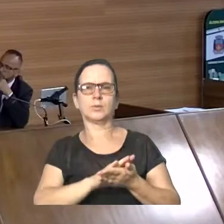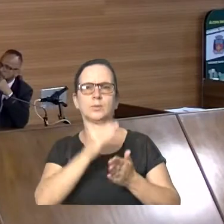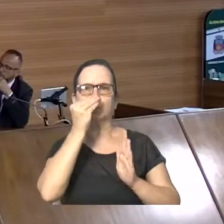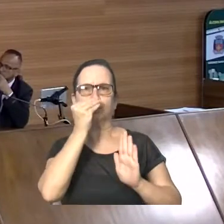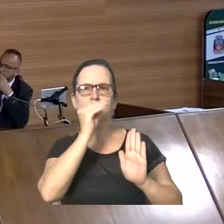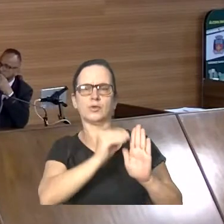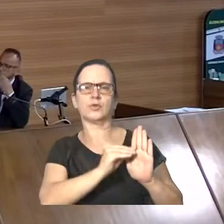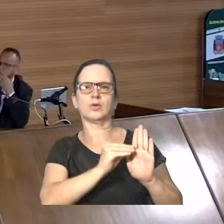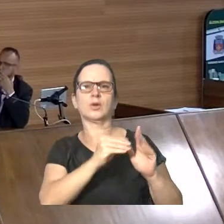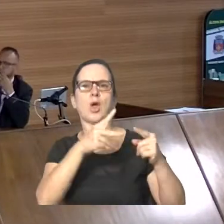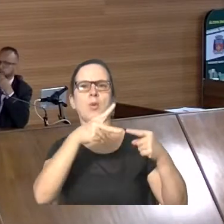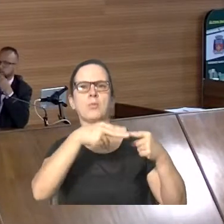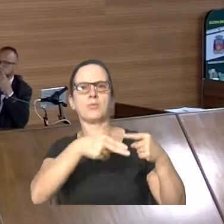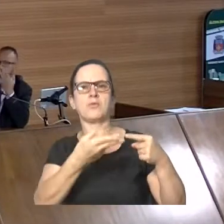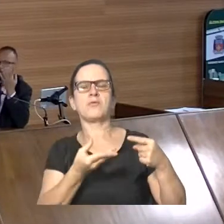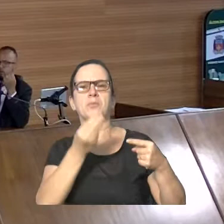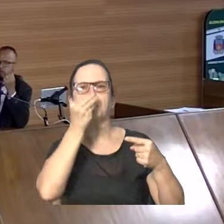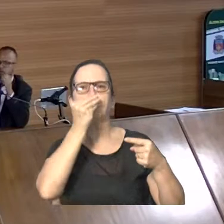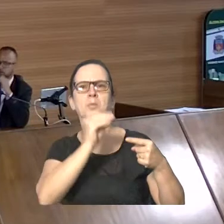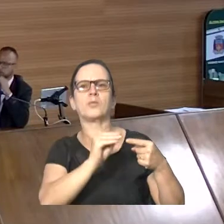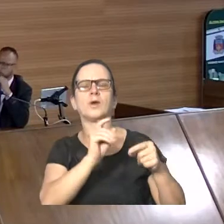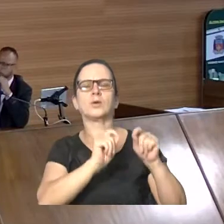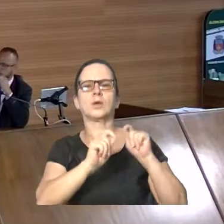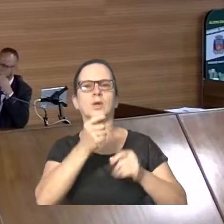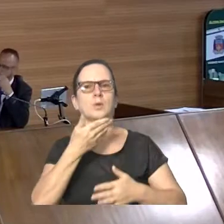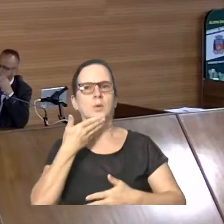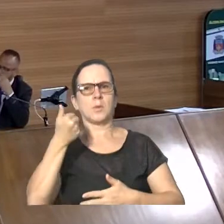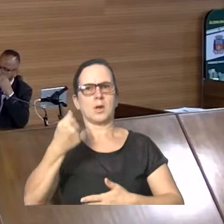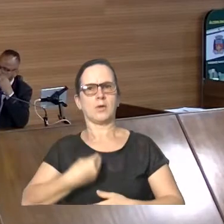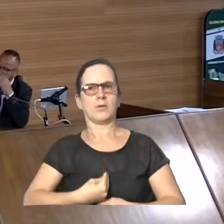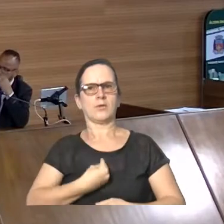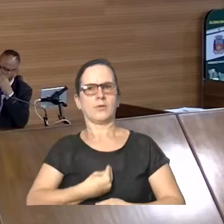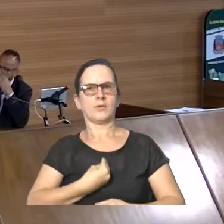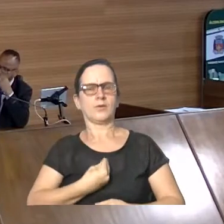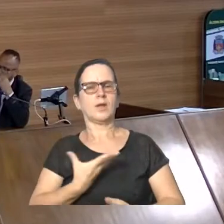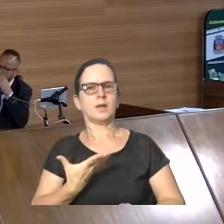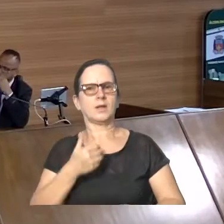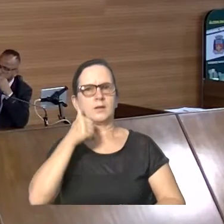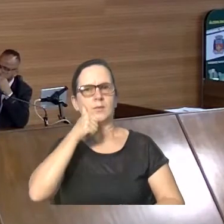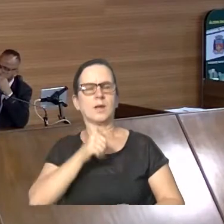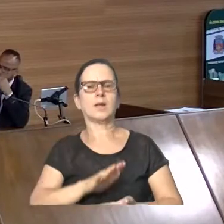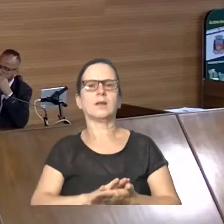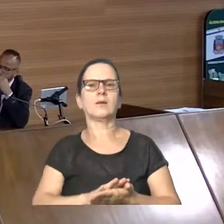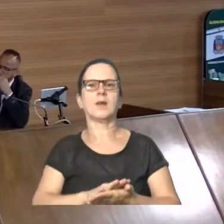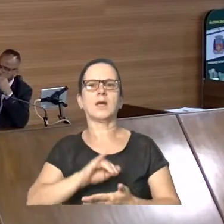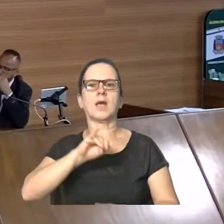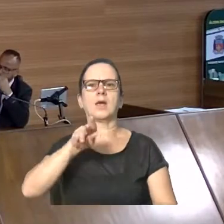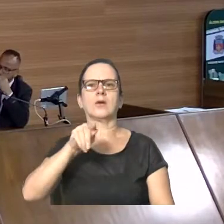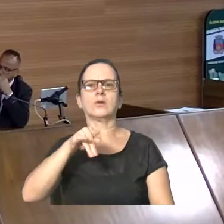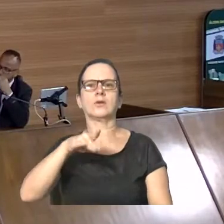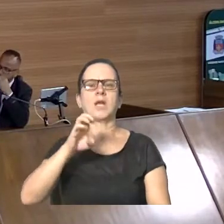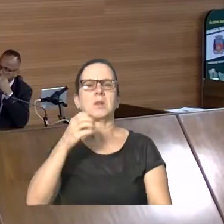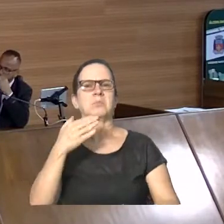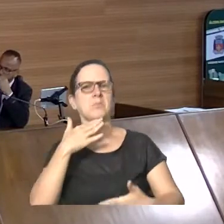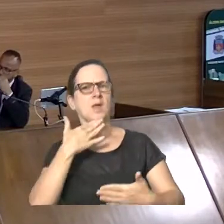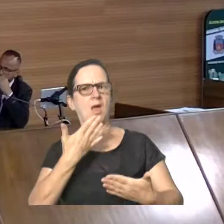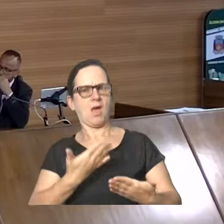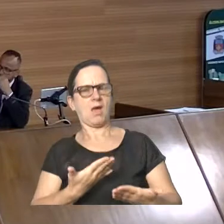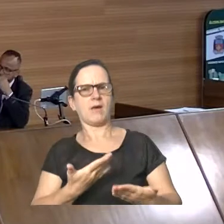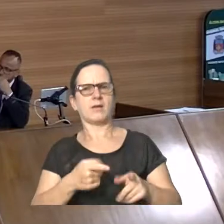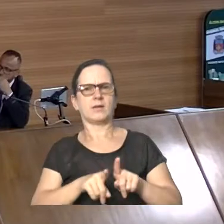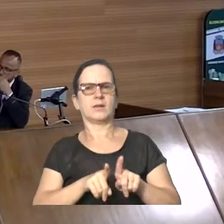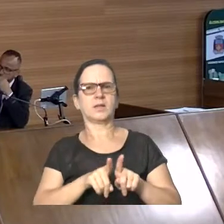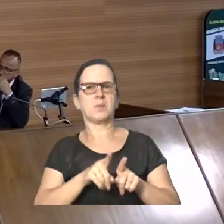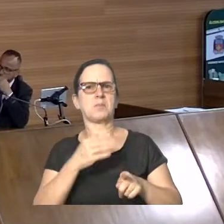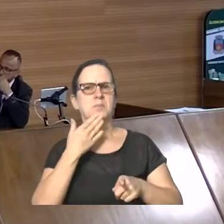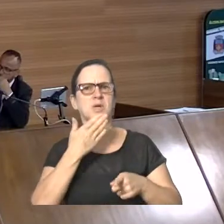rejeição de um veto, onde você traz o melhor para a vida das mulheres. E até pela altura do projeto, até causa estranheza para nós, como